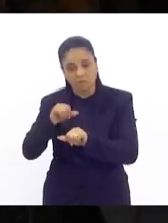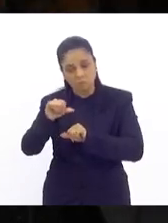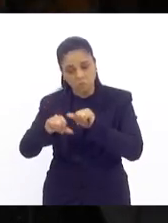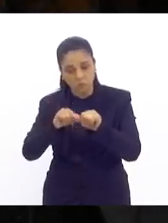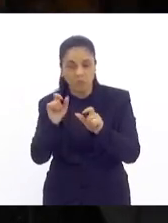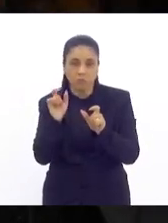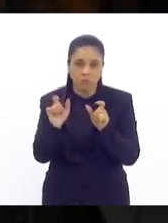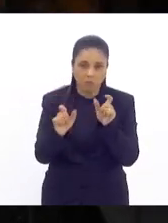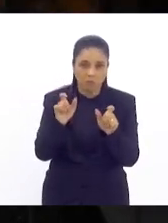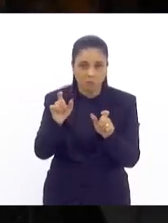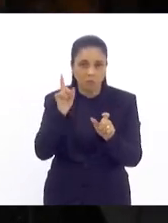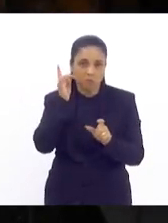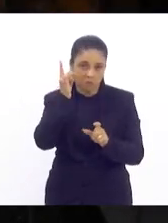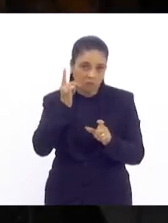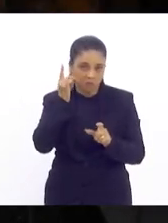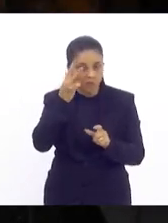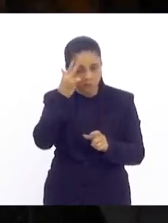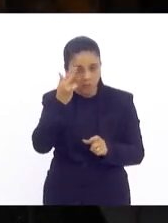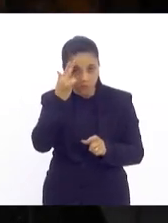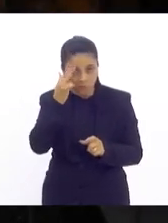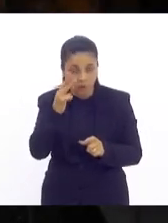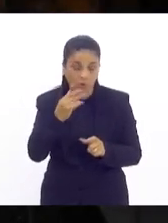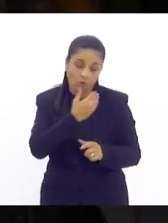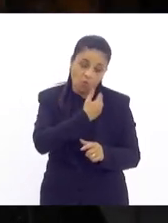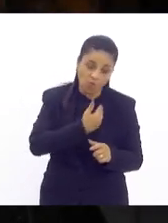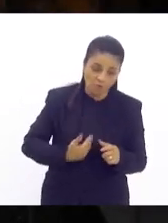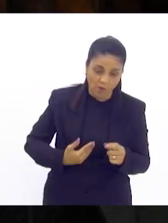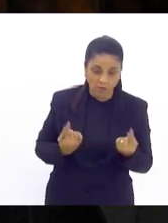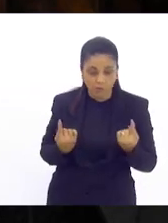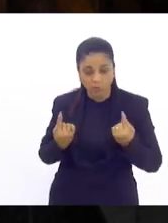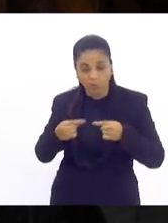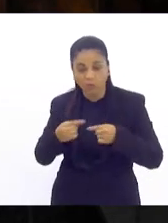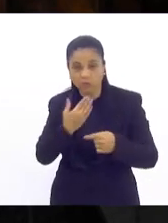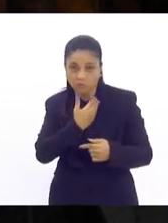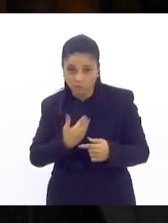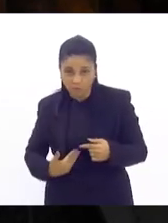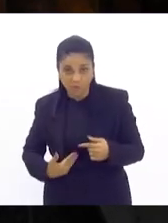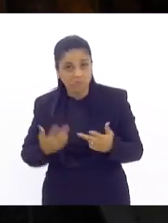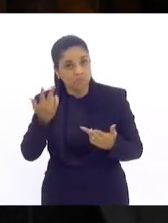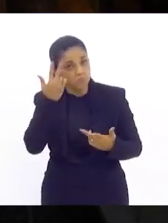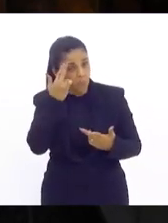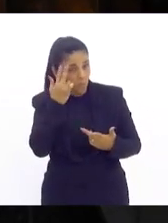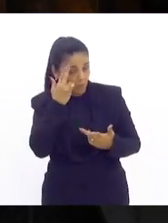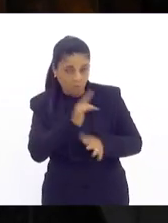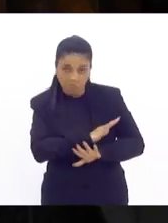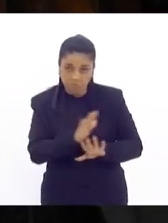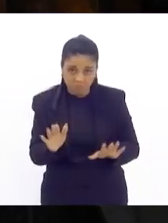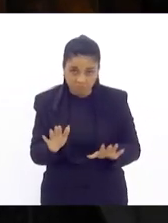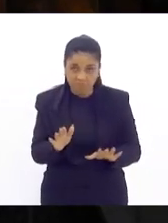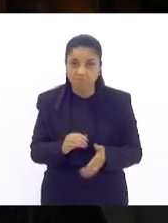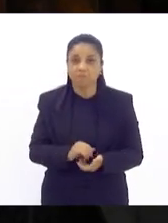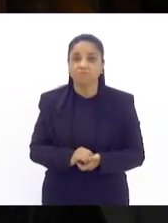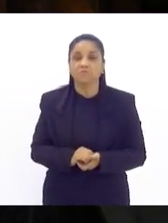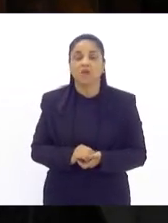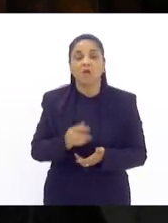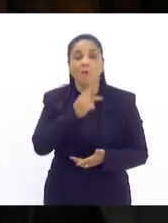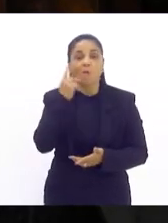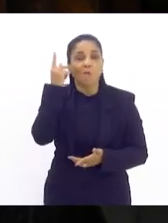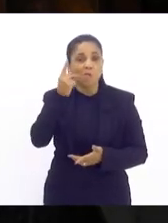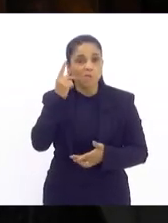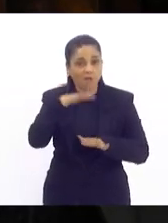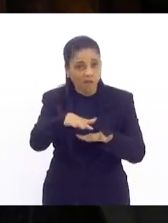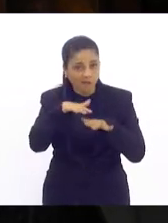natureza do Parlamento tem governo e ter oposição essa natureza do Parlamento porque é um